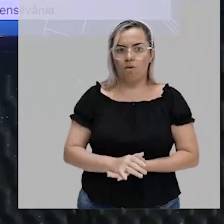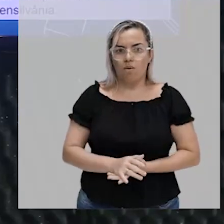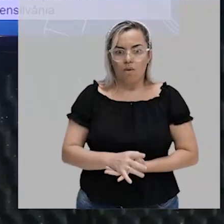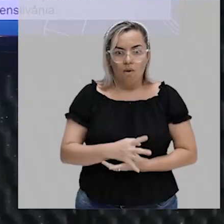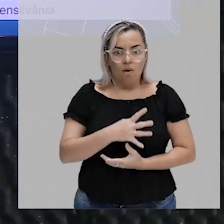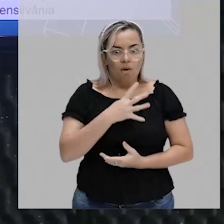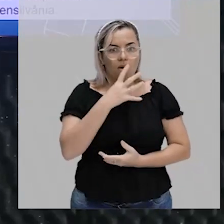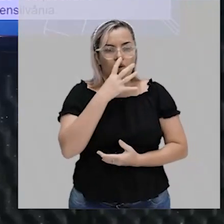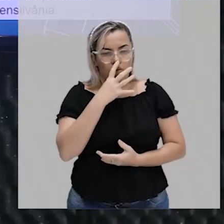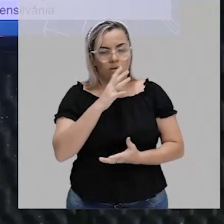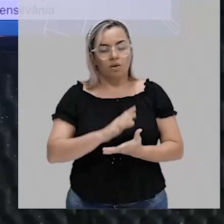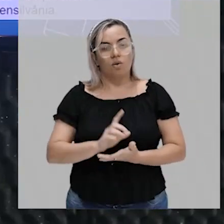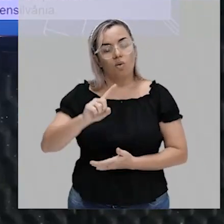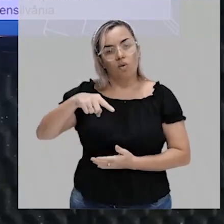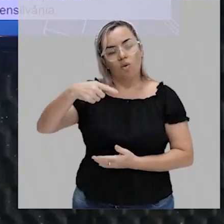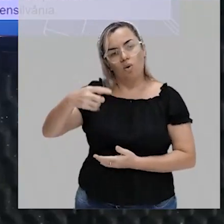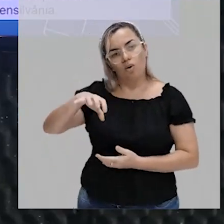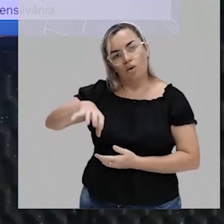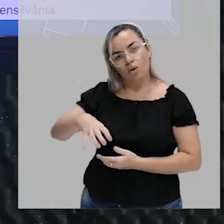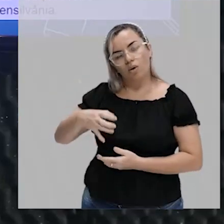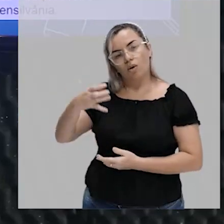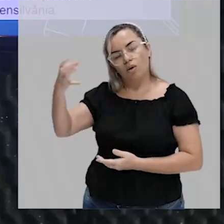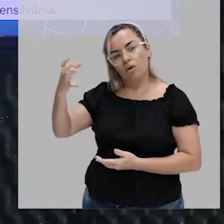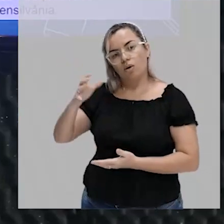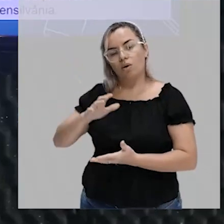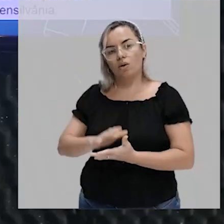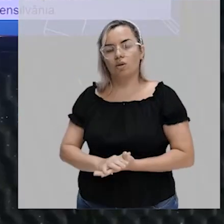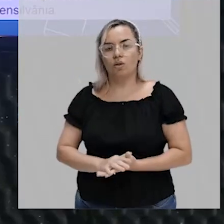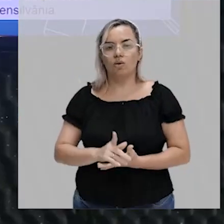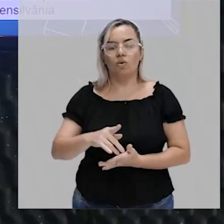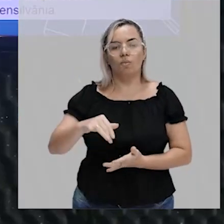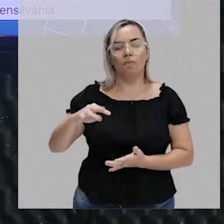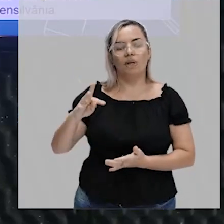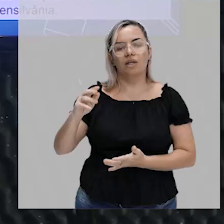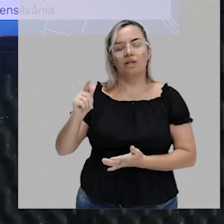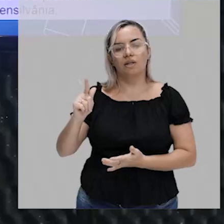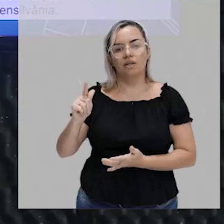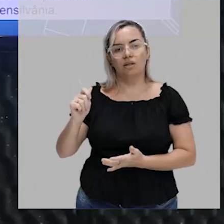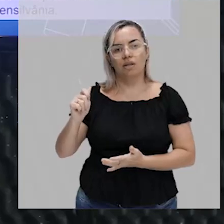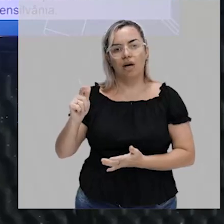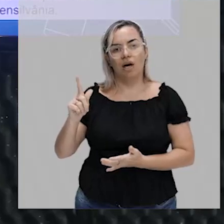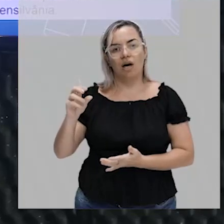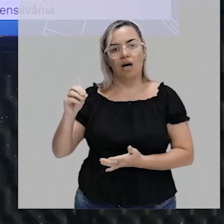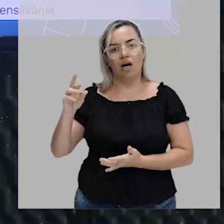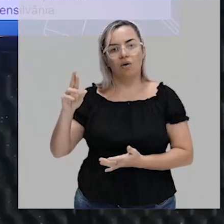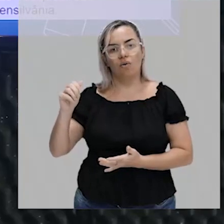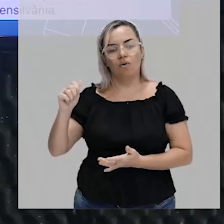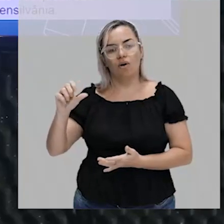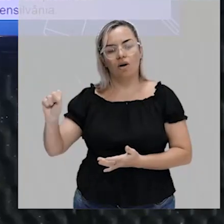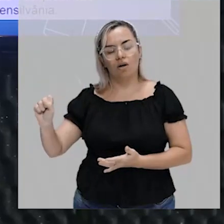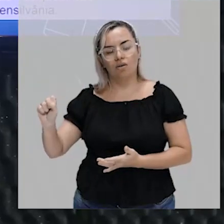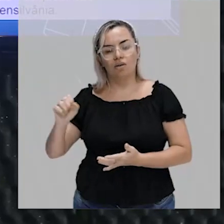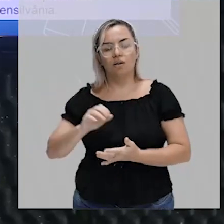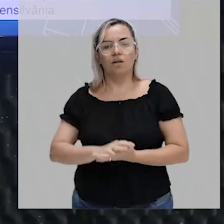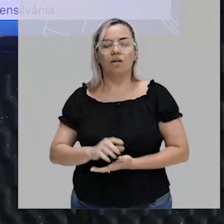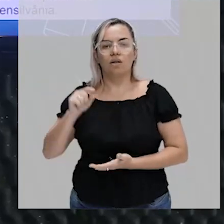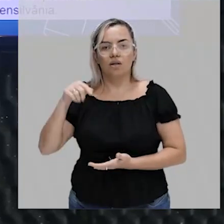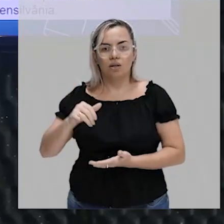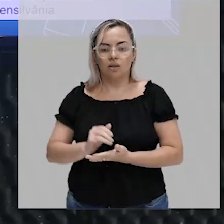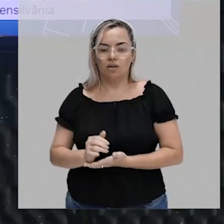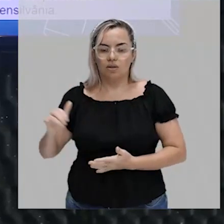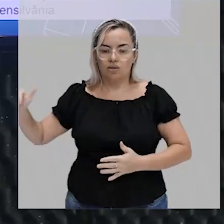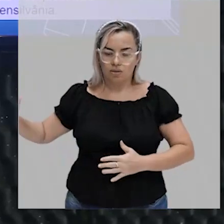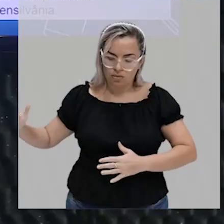ataque terrorista vai acontecer no Pentágono. Um avião também foi jogado no Pentágono. E o Pentágono é o simbolismo de quê? Militar, galera. Tá certo?